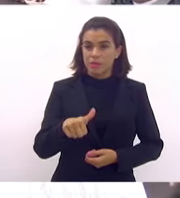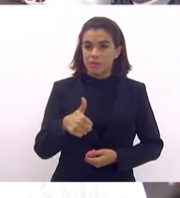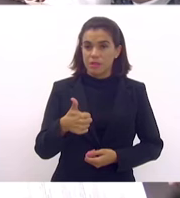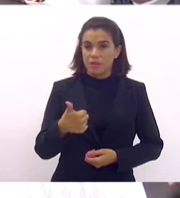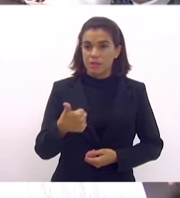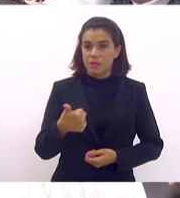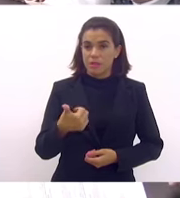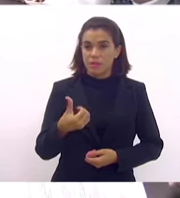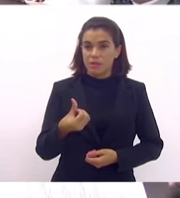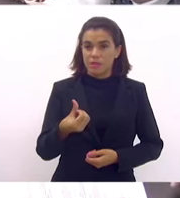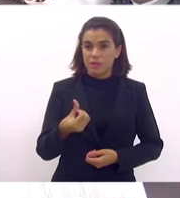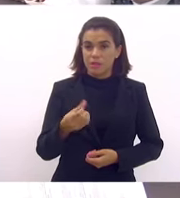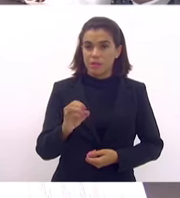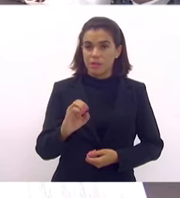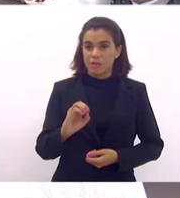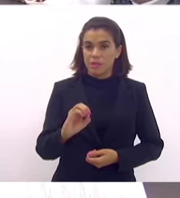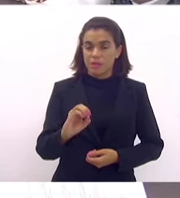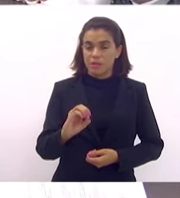160.